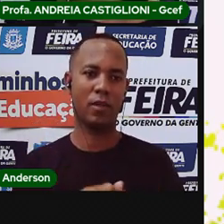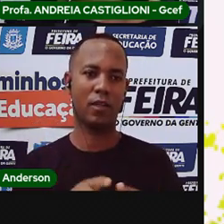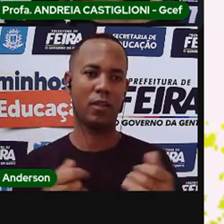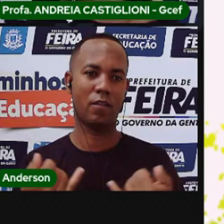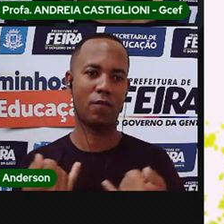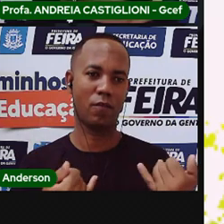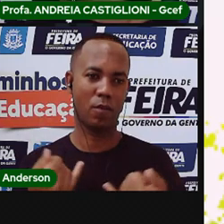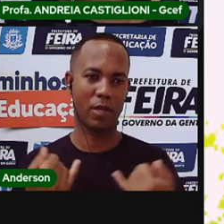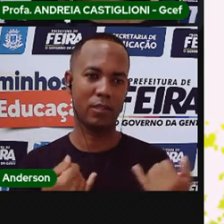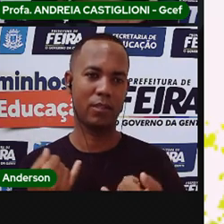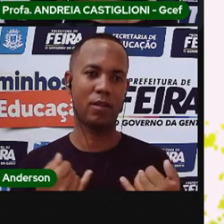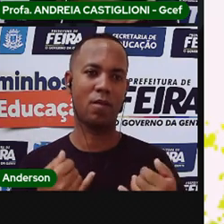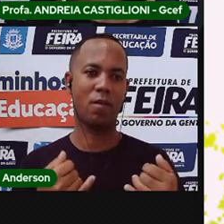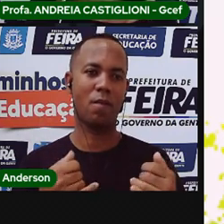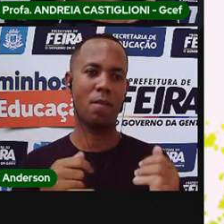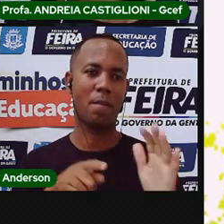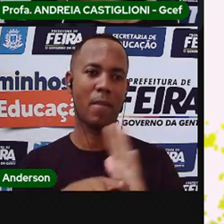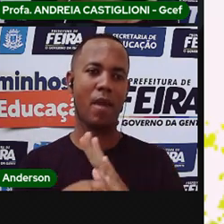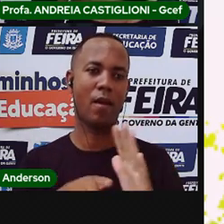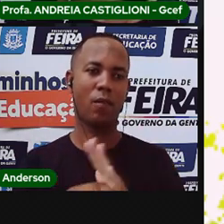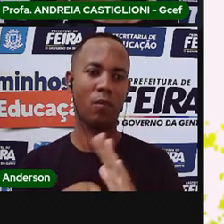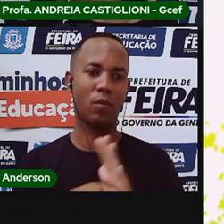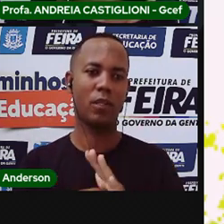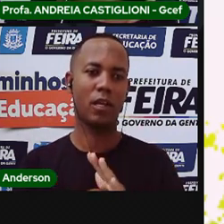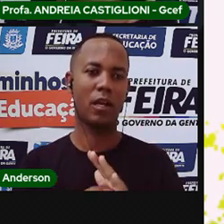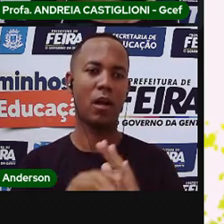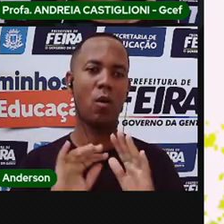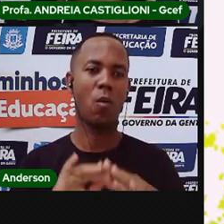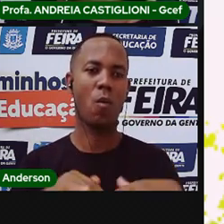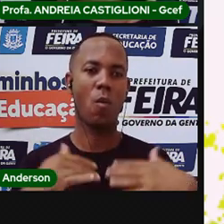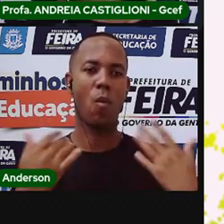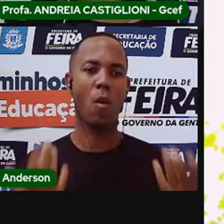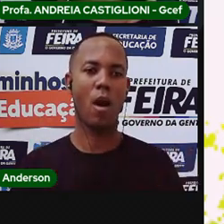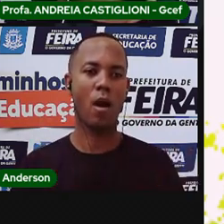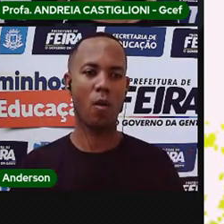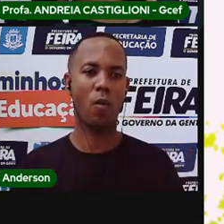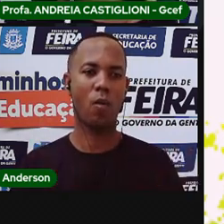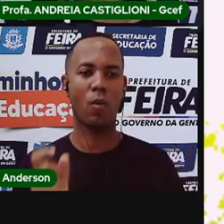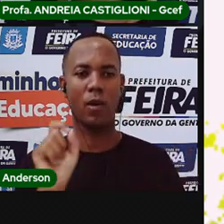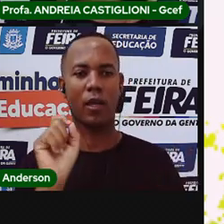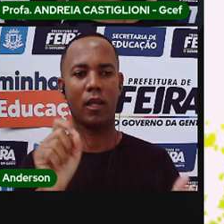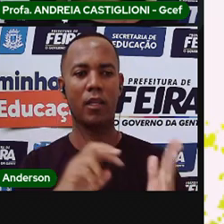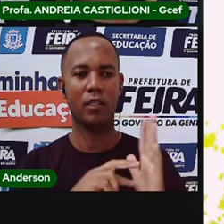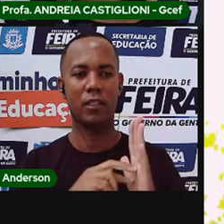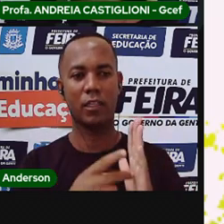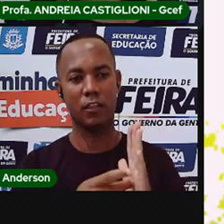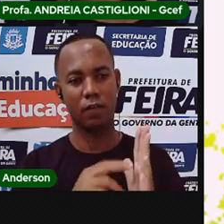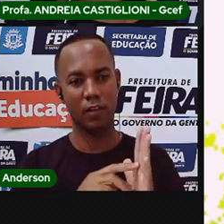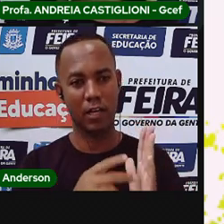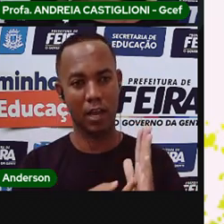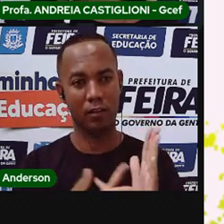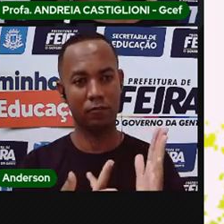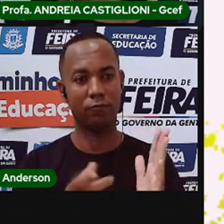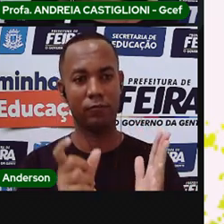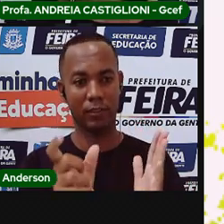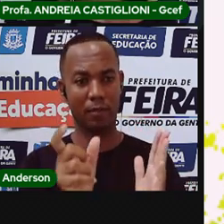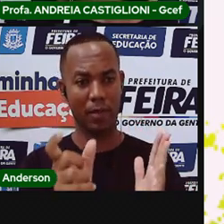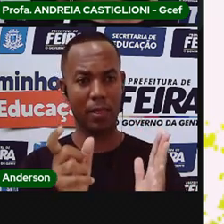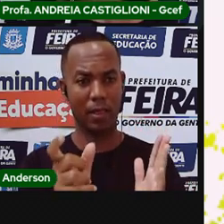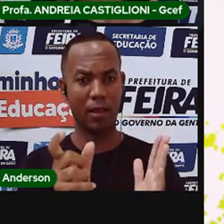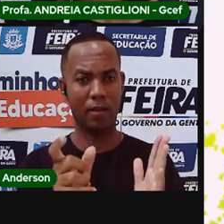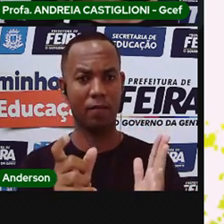para essa pergunta. Para você, o que é protagonismo juvenil ou protagonismo